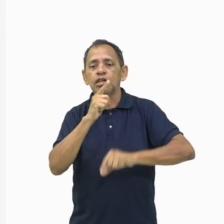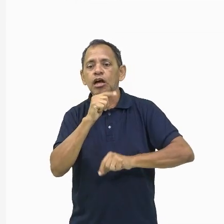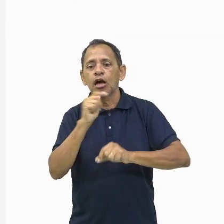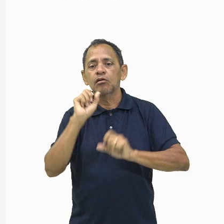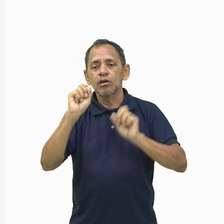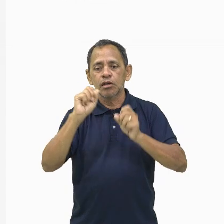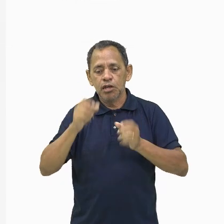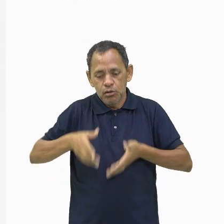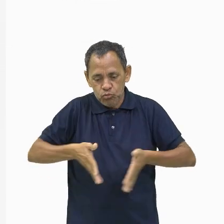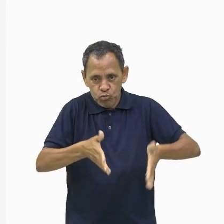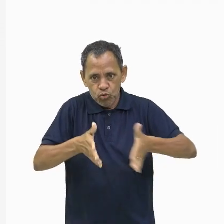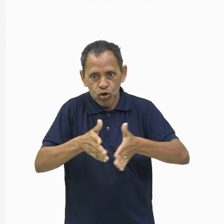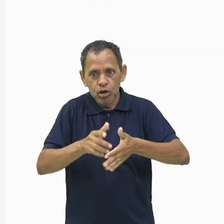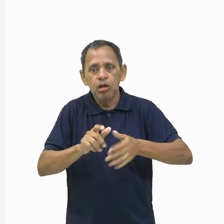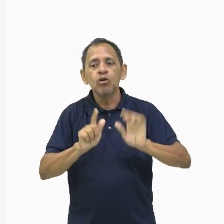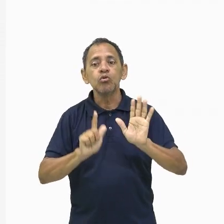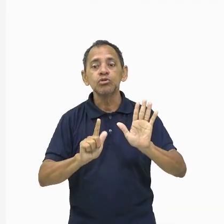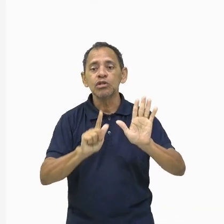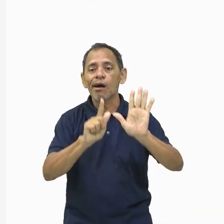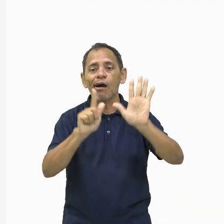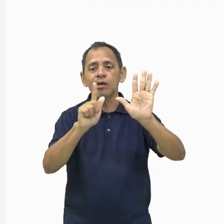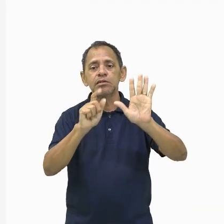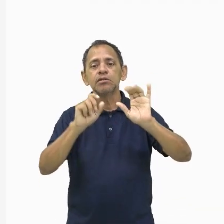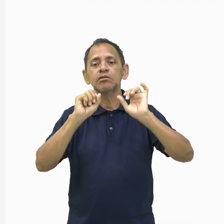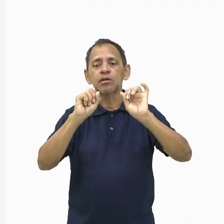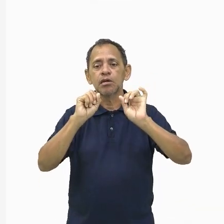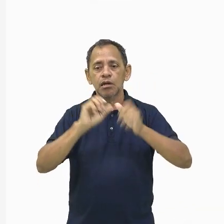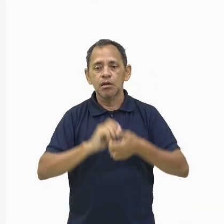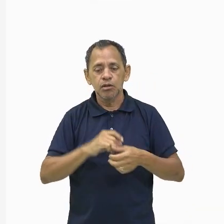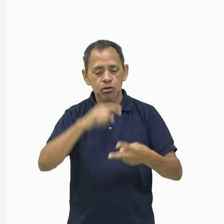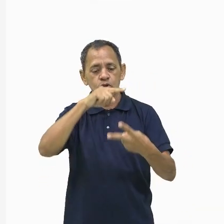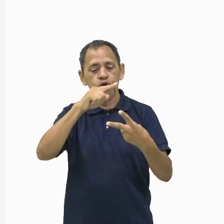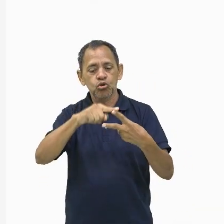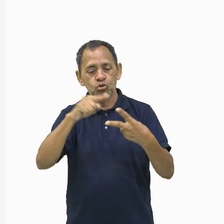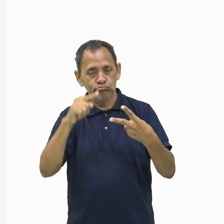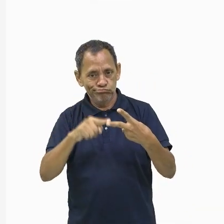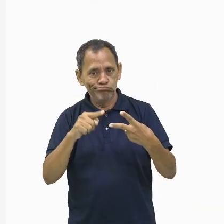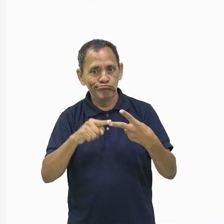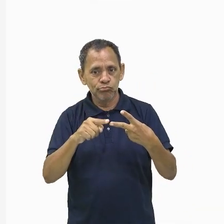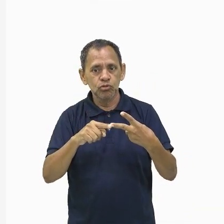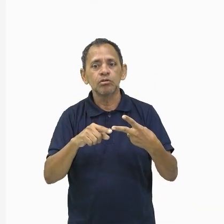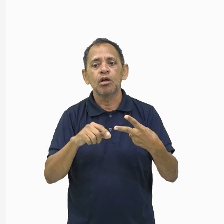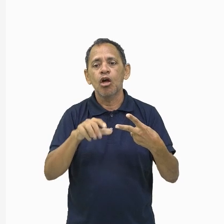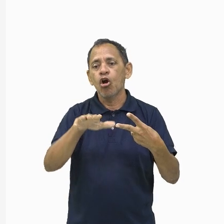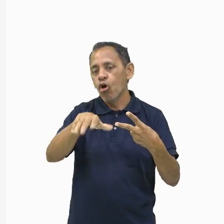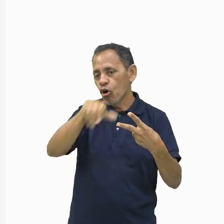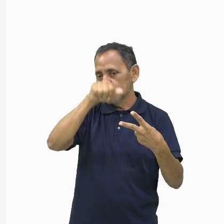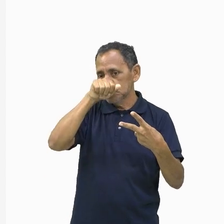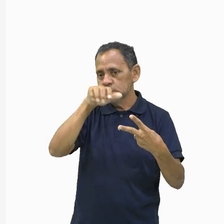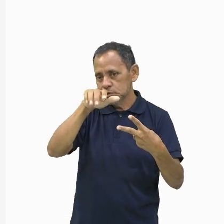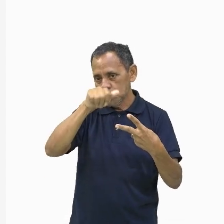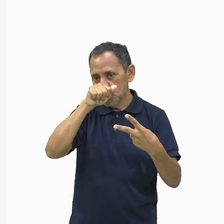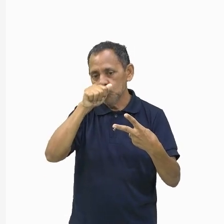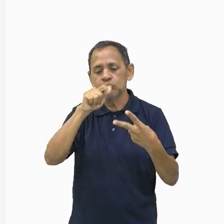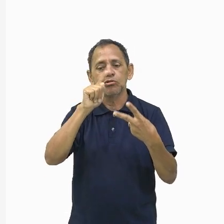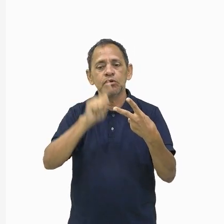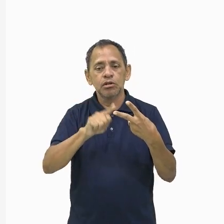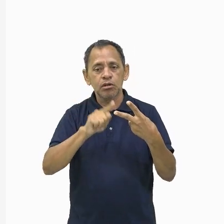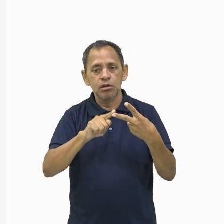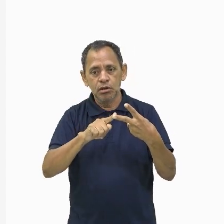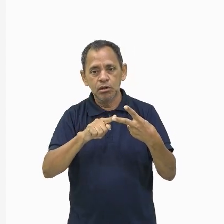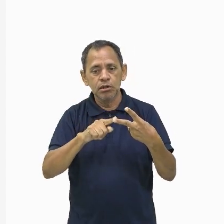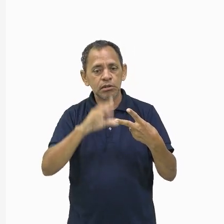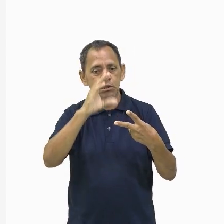os gases, tá? E que gases são esses? São dois gases bem importantes, o gás oxigênio e o